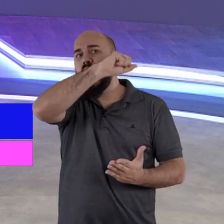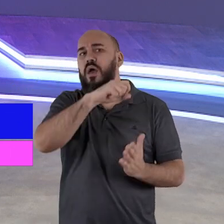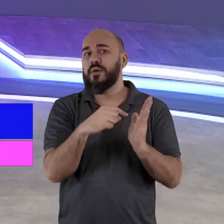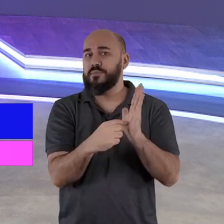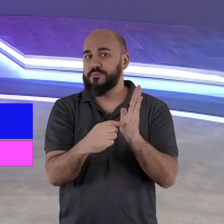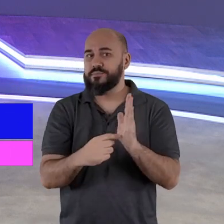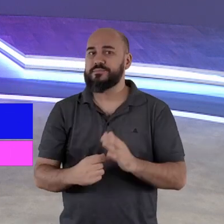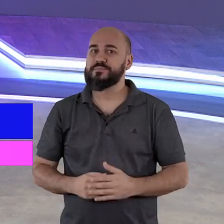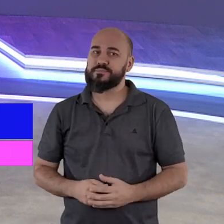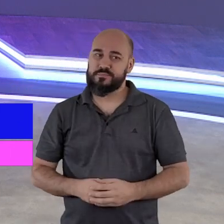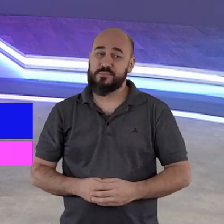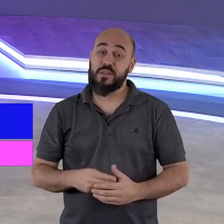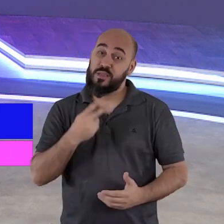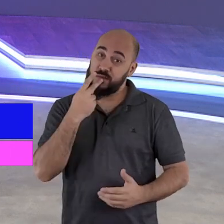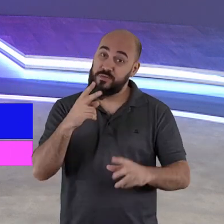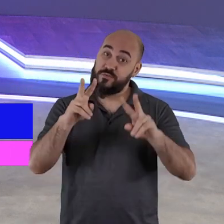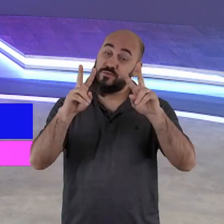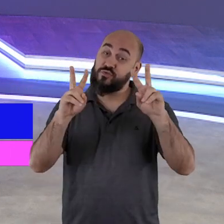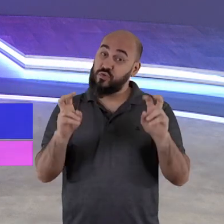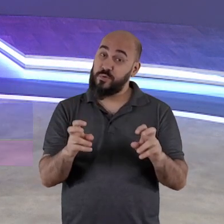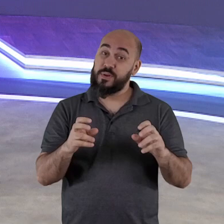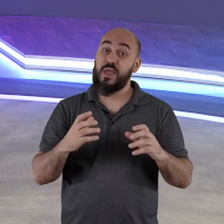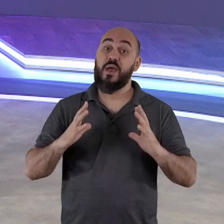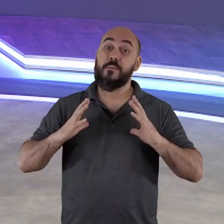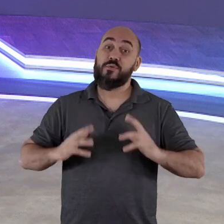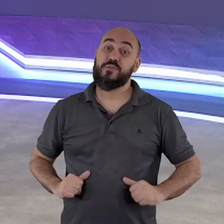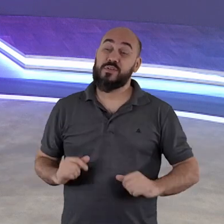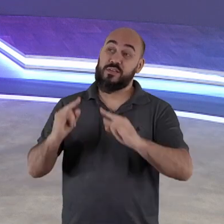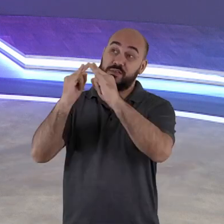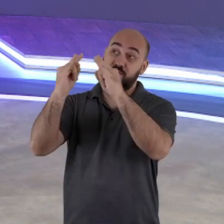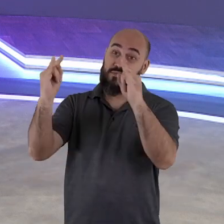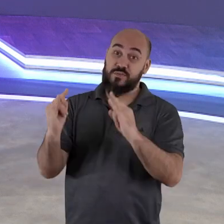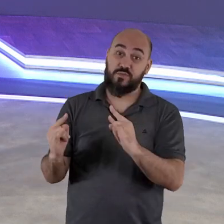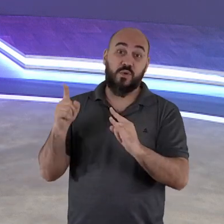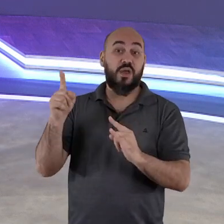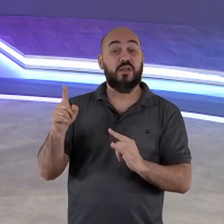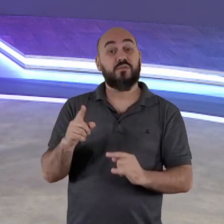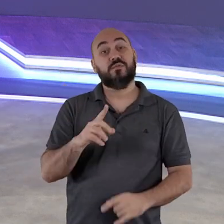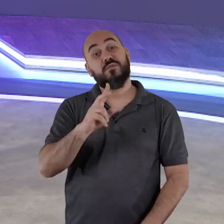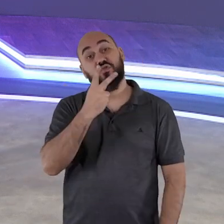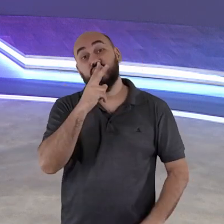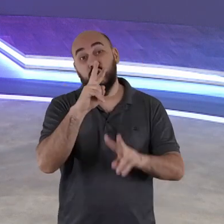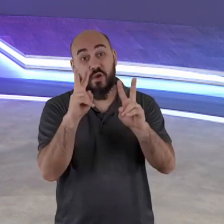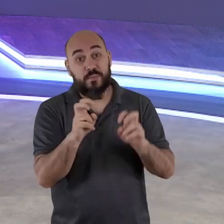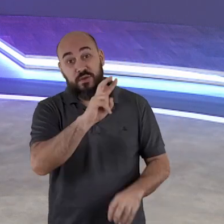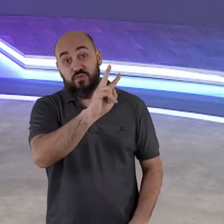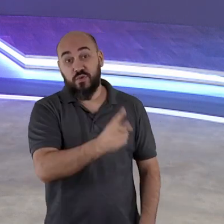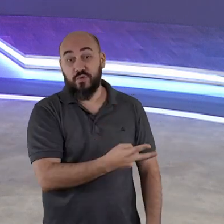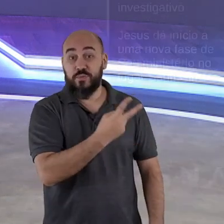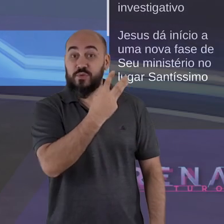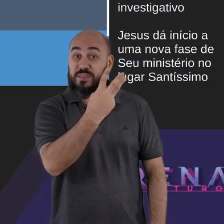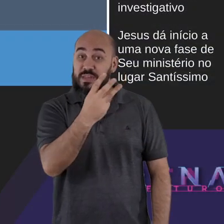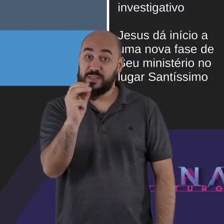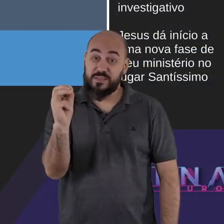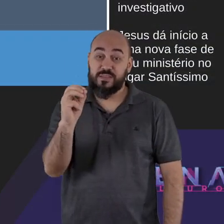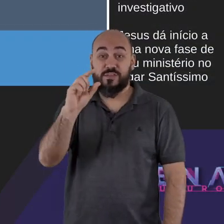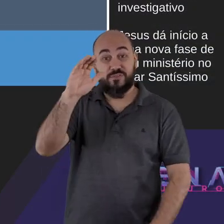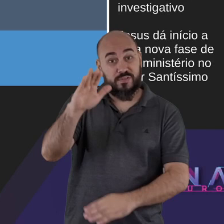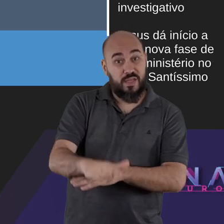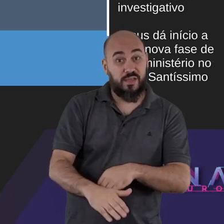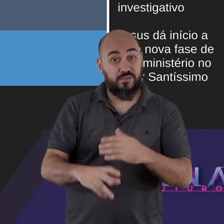do santuário depois das 2300 tardes e manhãs. Olhando para este